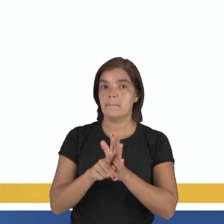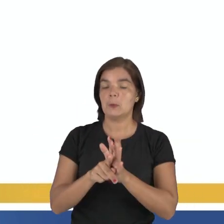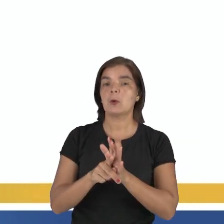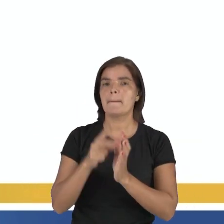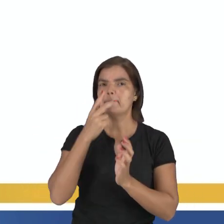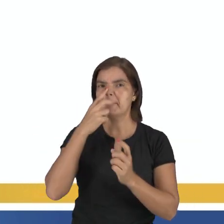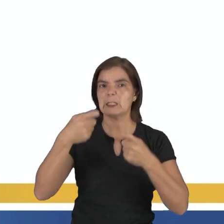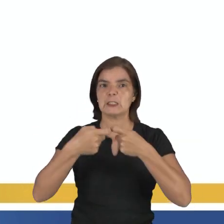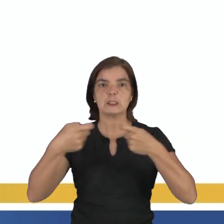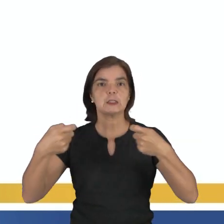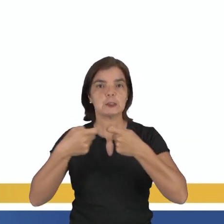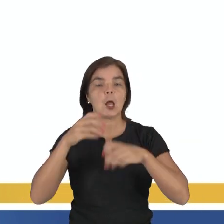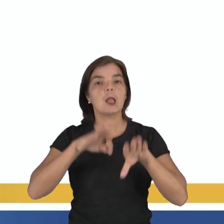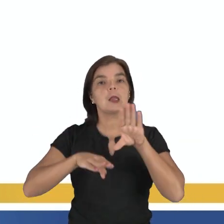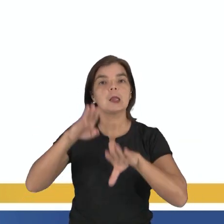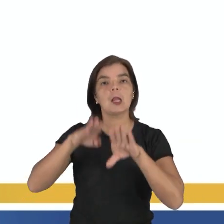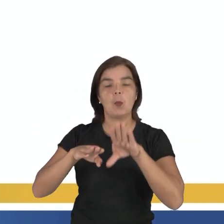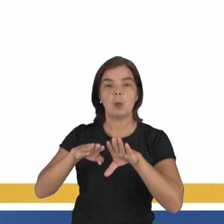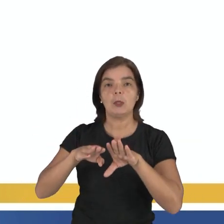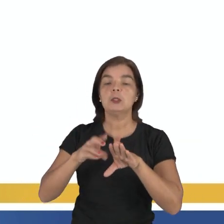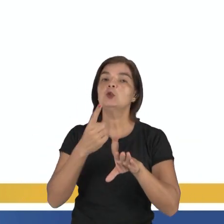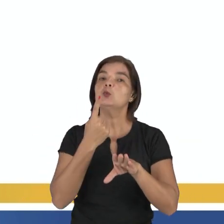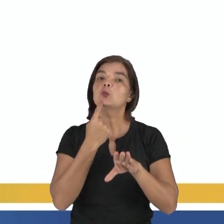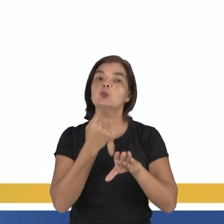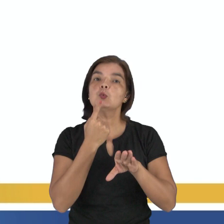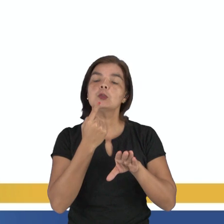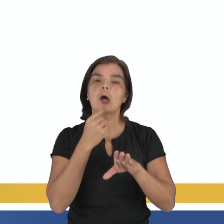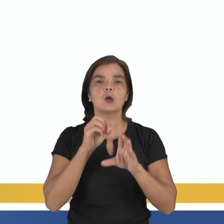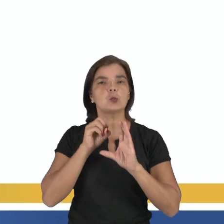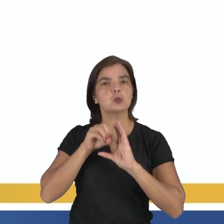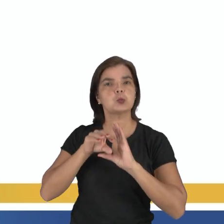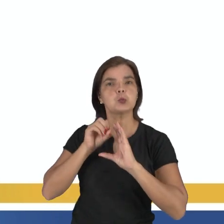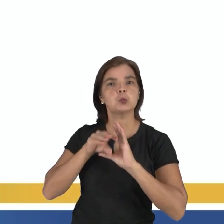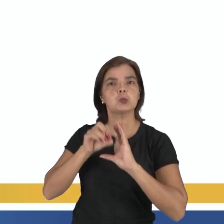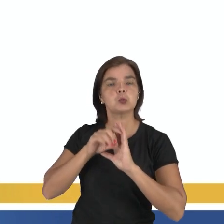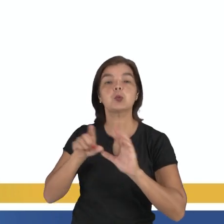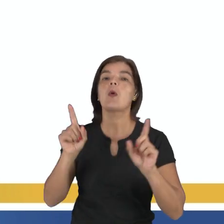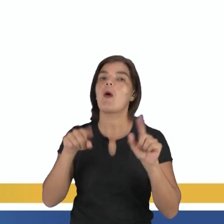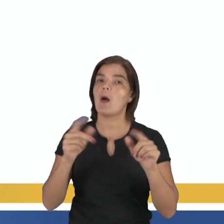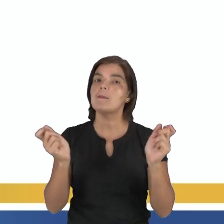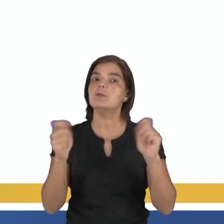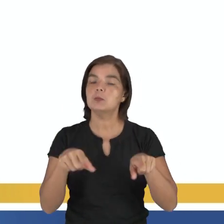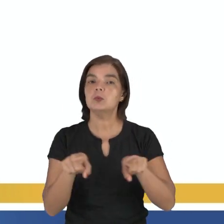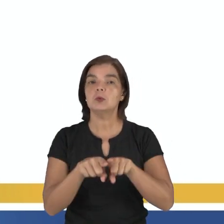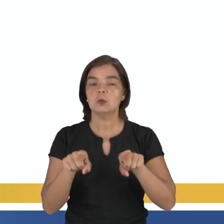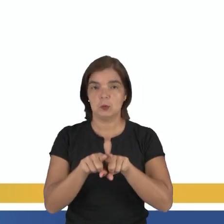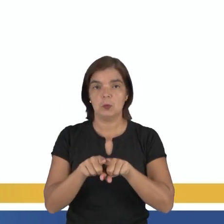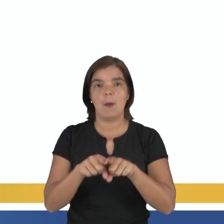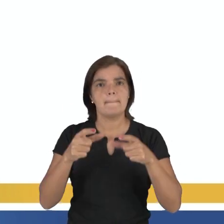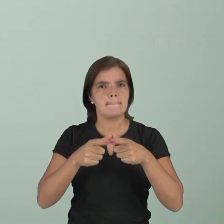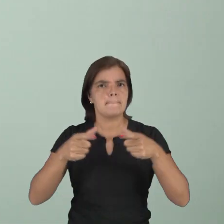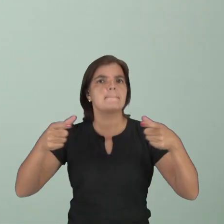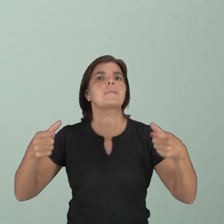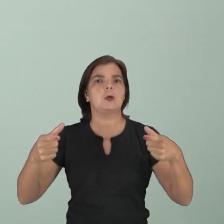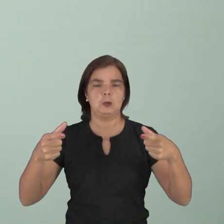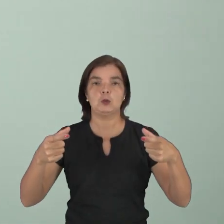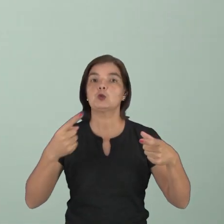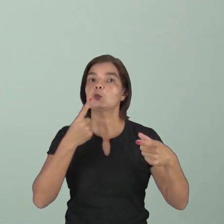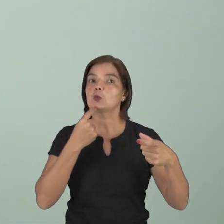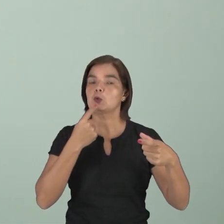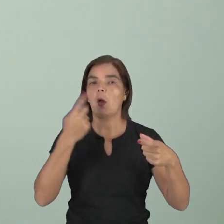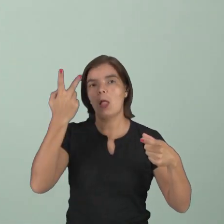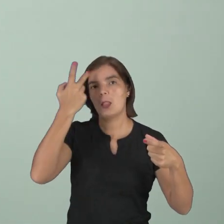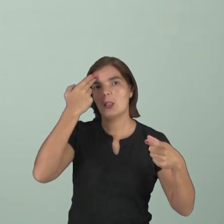digamos, elástica, dependendo do fluxo sanguíneo. Então, é possível que esse fluxo esteja maior, e quando o fluxo está